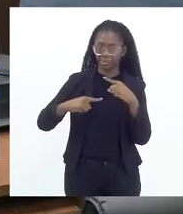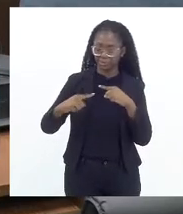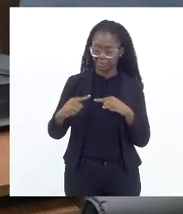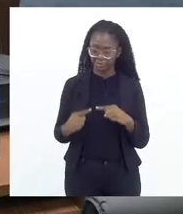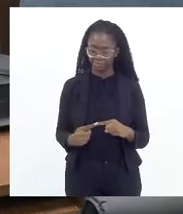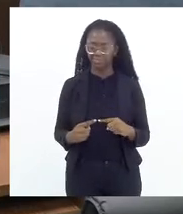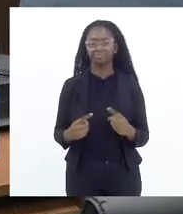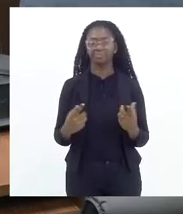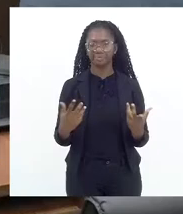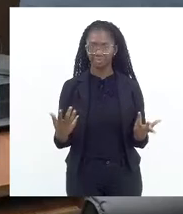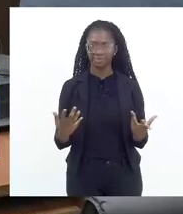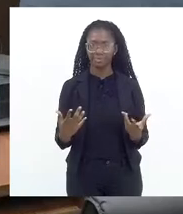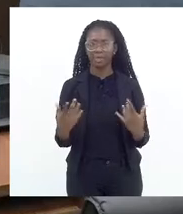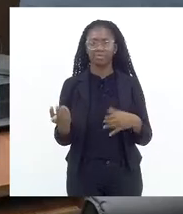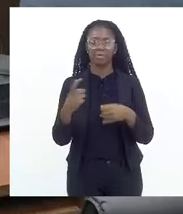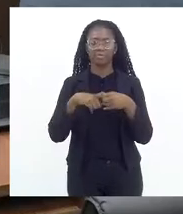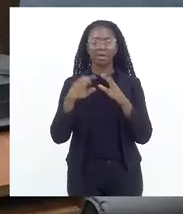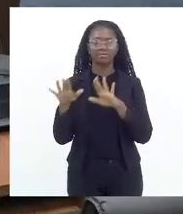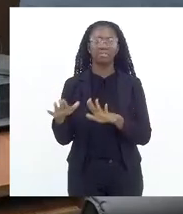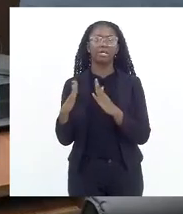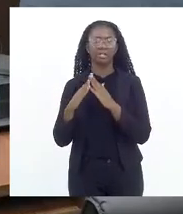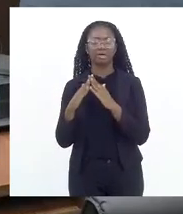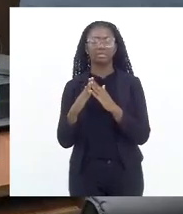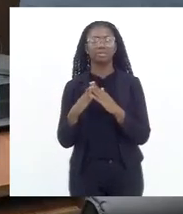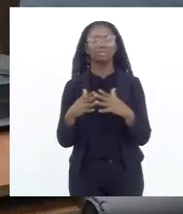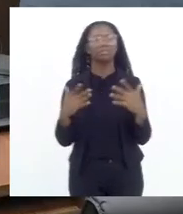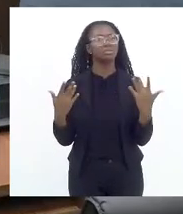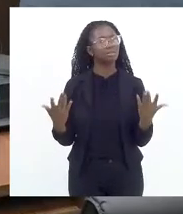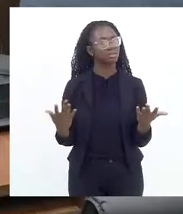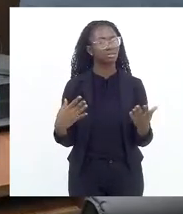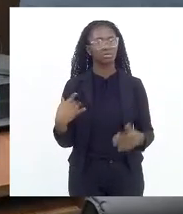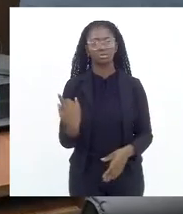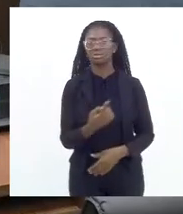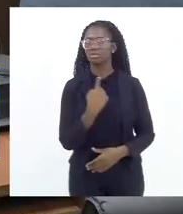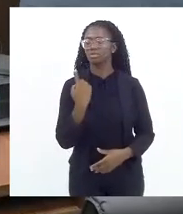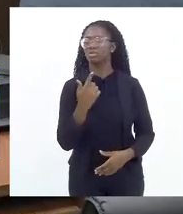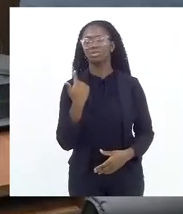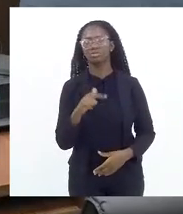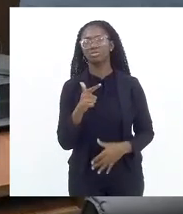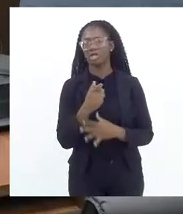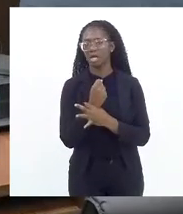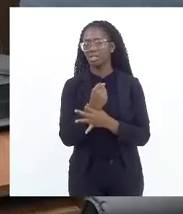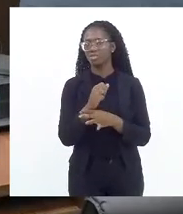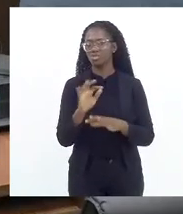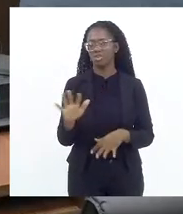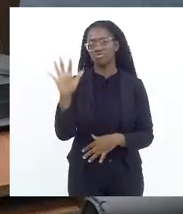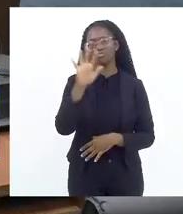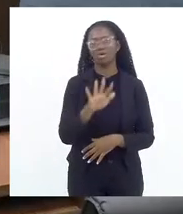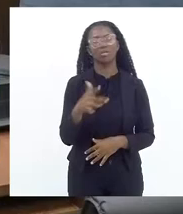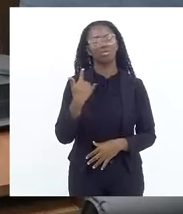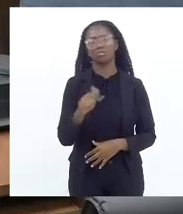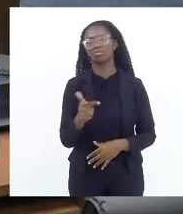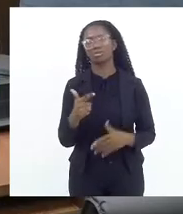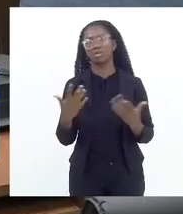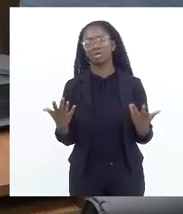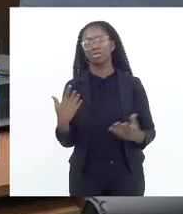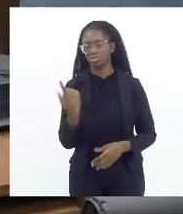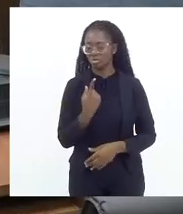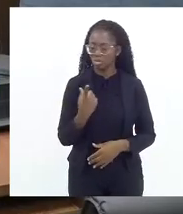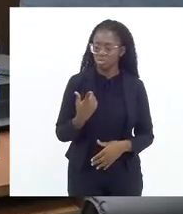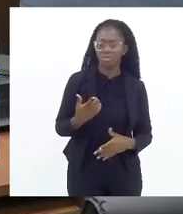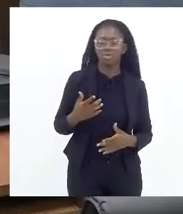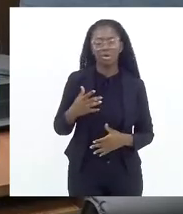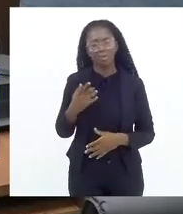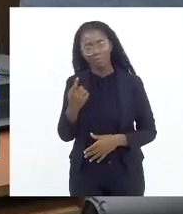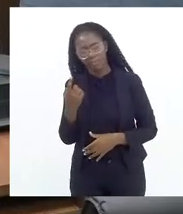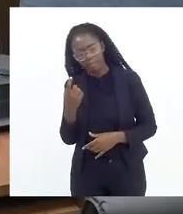presença dos alunos no ambiente escolar. Então, a gente não tem todas as garantias. Nós estamos caminhando, o processo